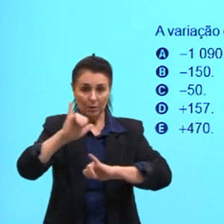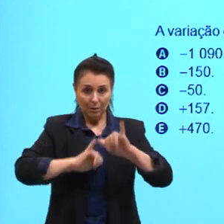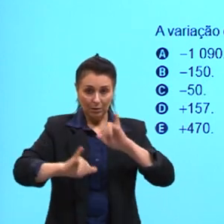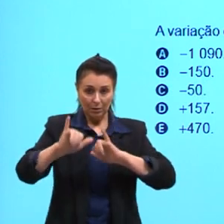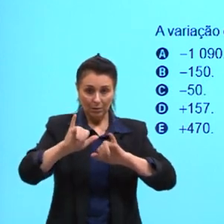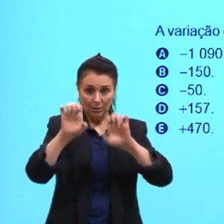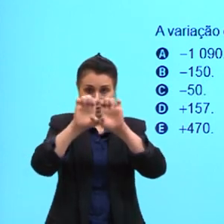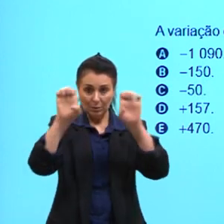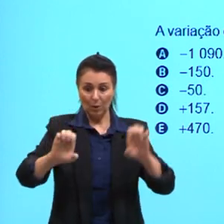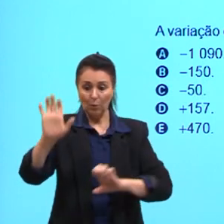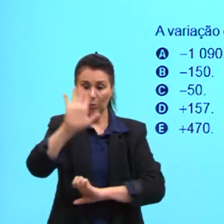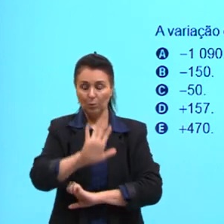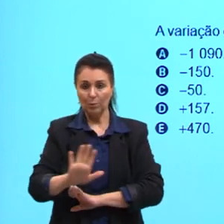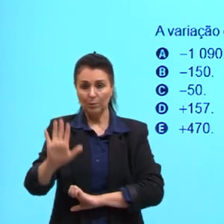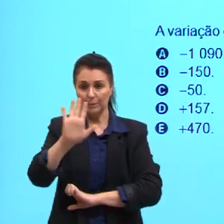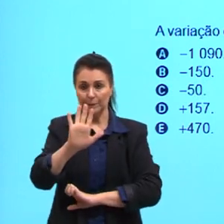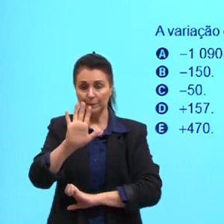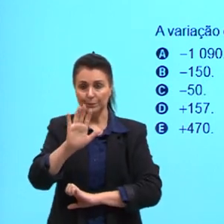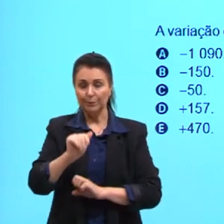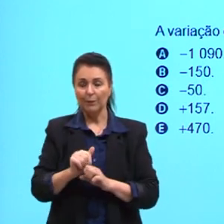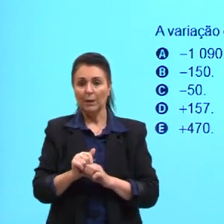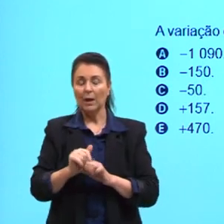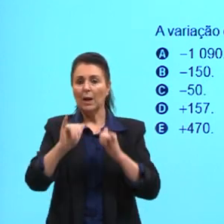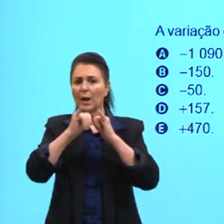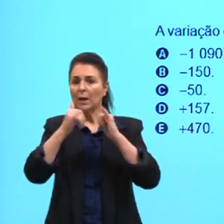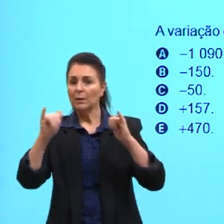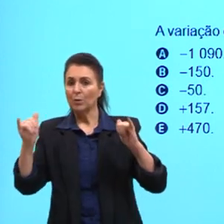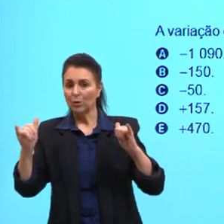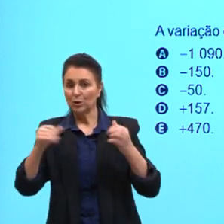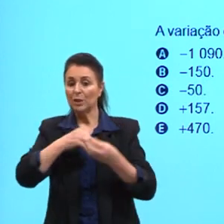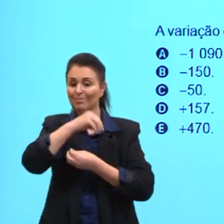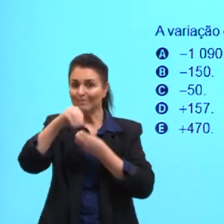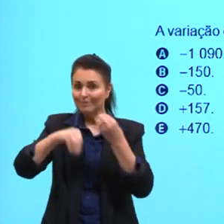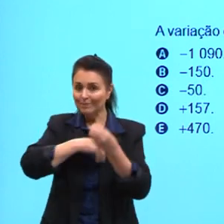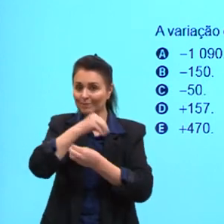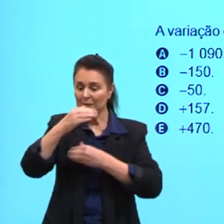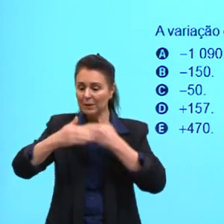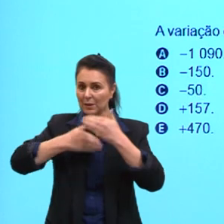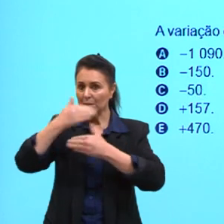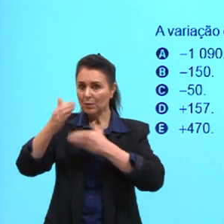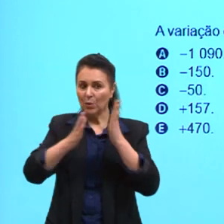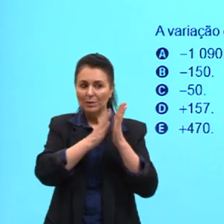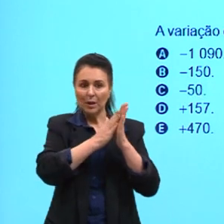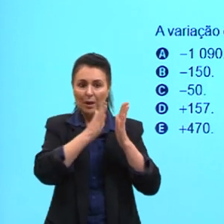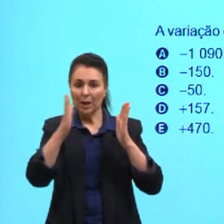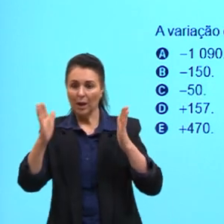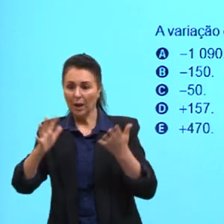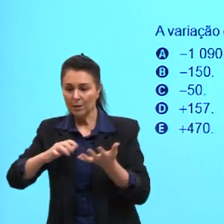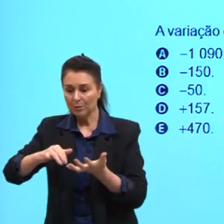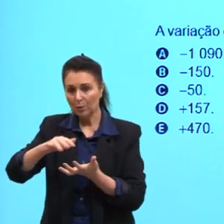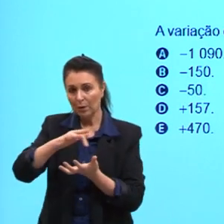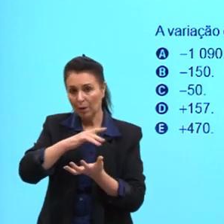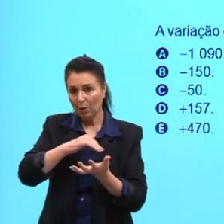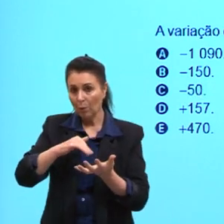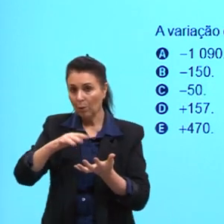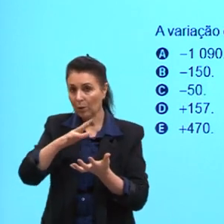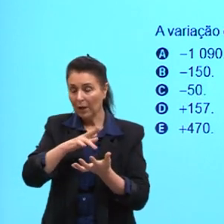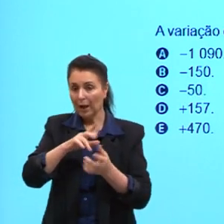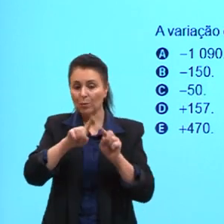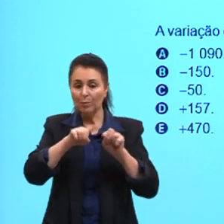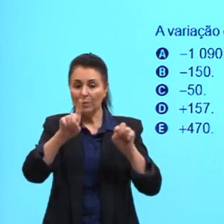química equação global e a energia envolvida nesse processo pode ser calculado indiretamente